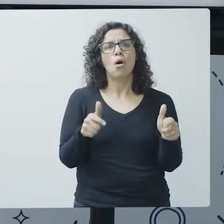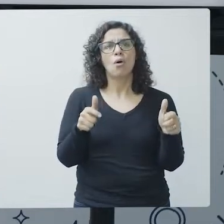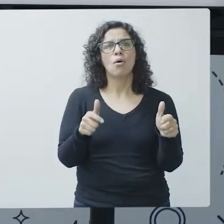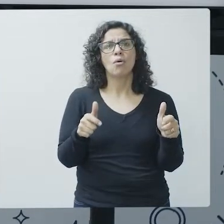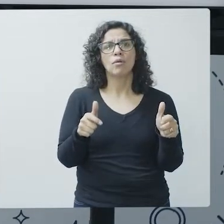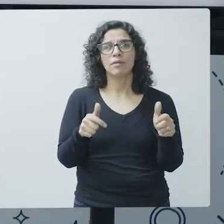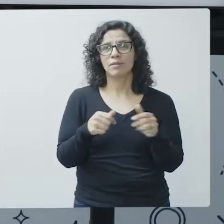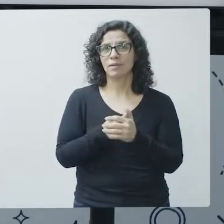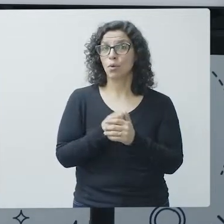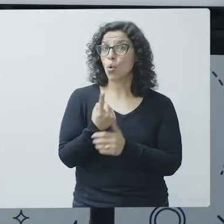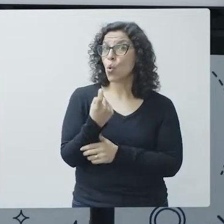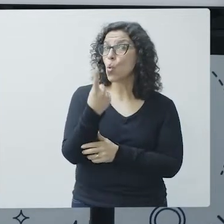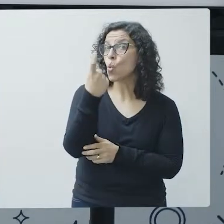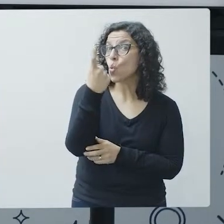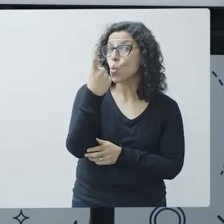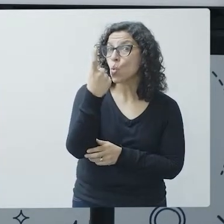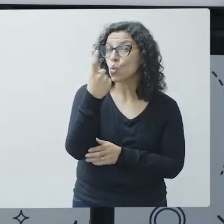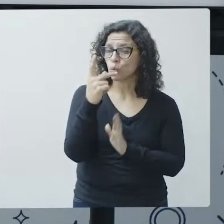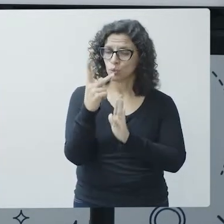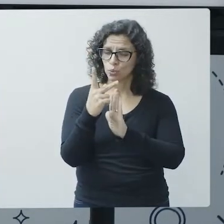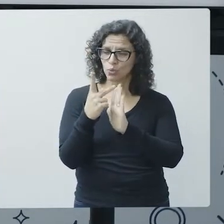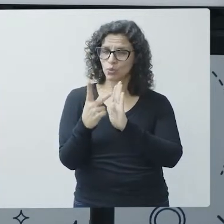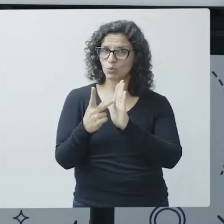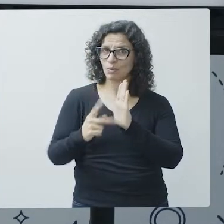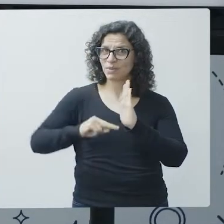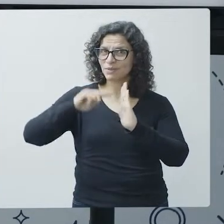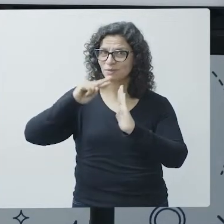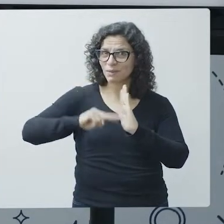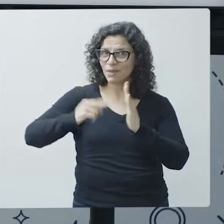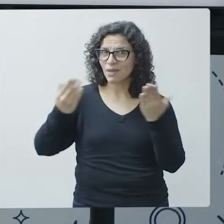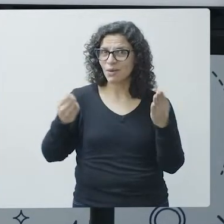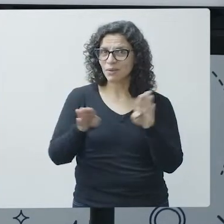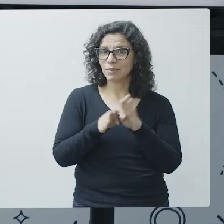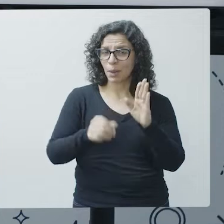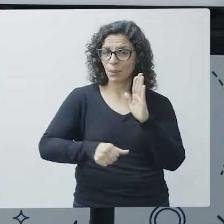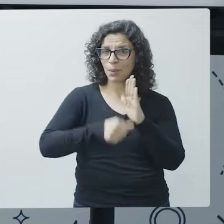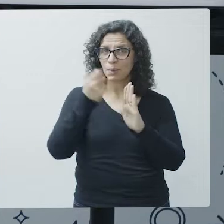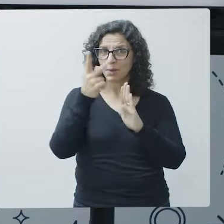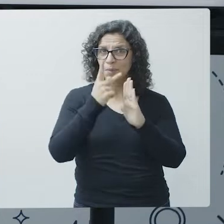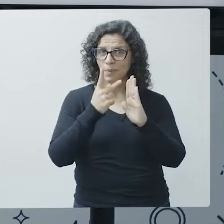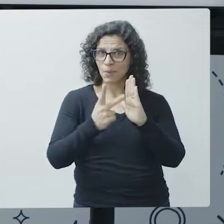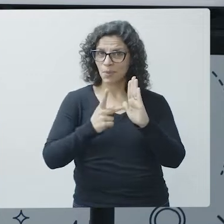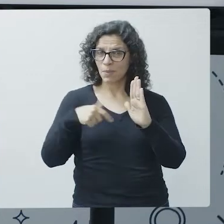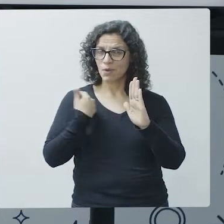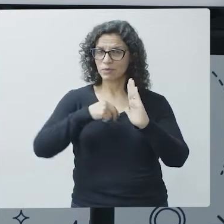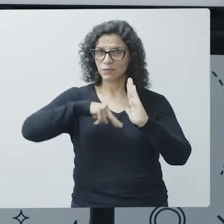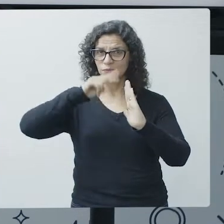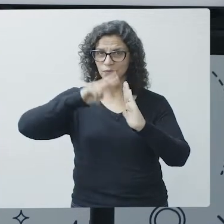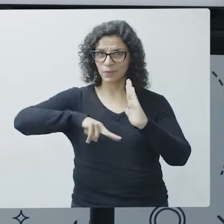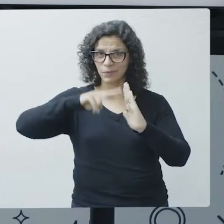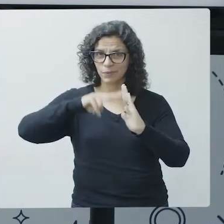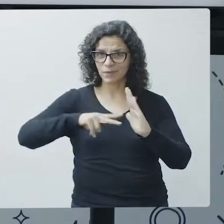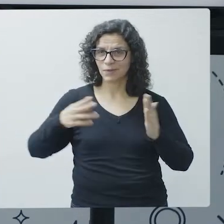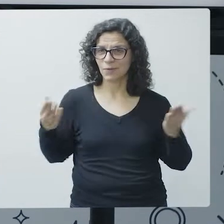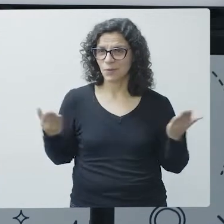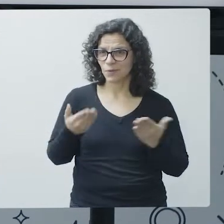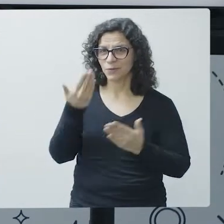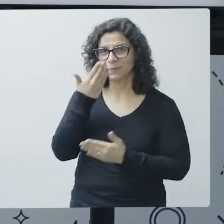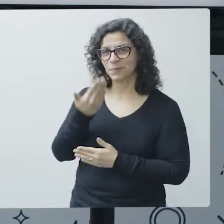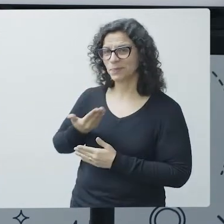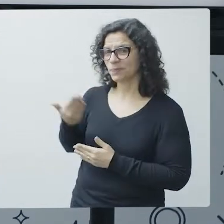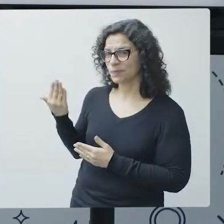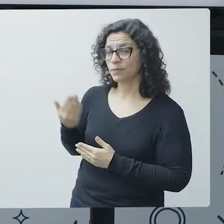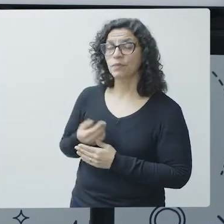um, apenas um, dos poemas dela? Esse será o primeiro poema que nós vamos fazer a leitura